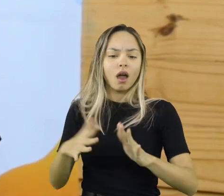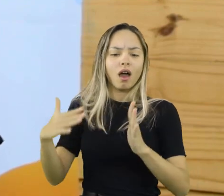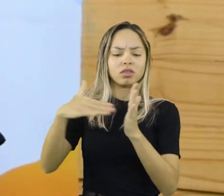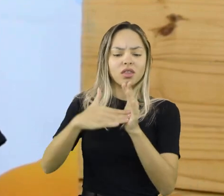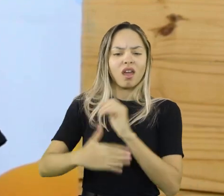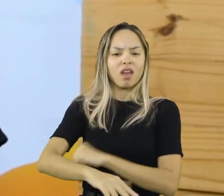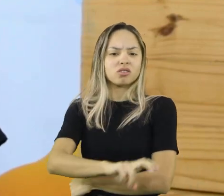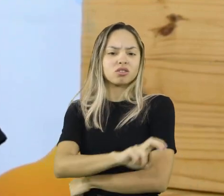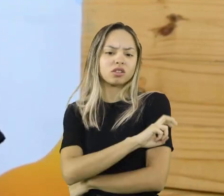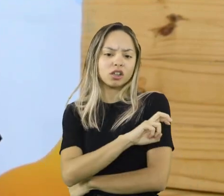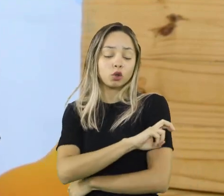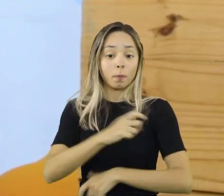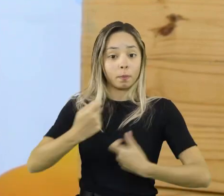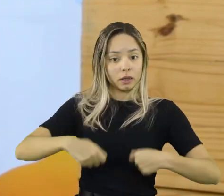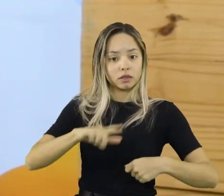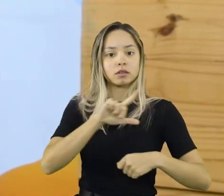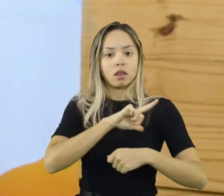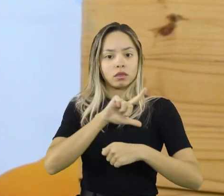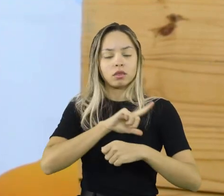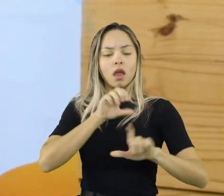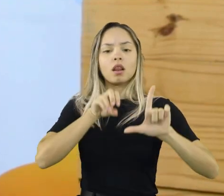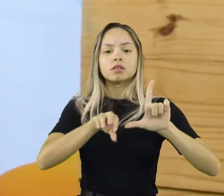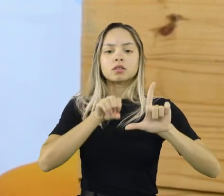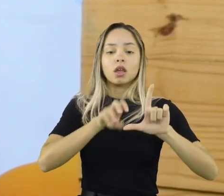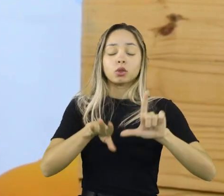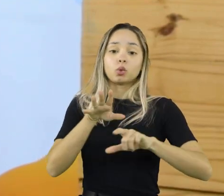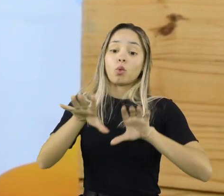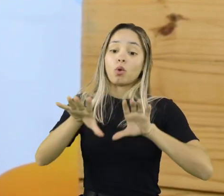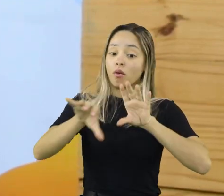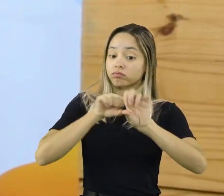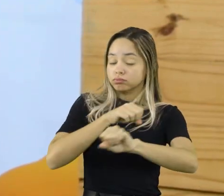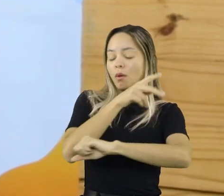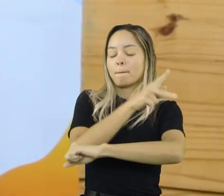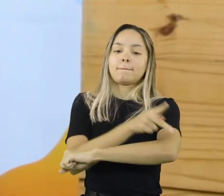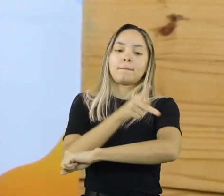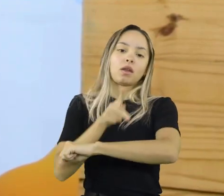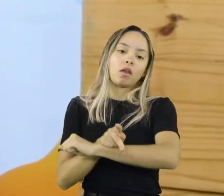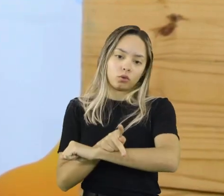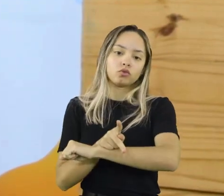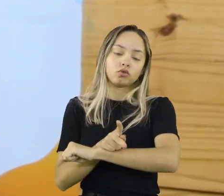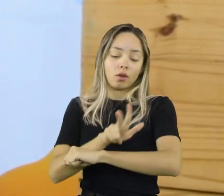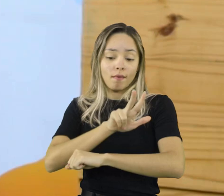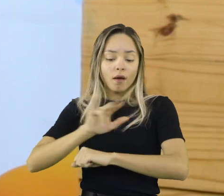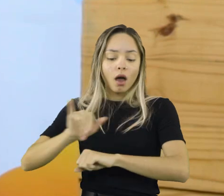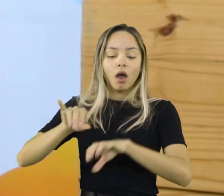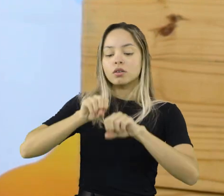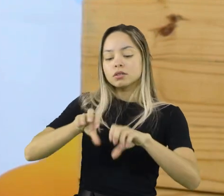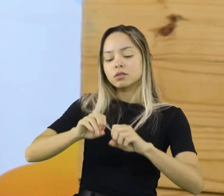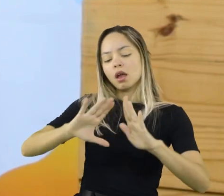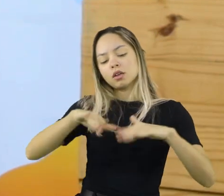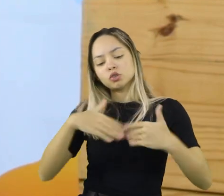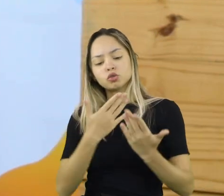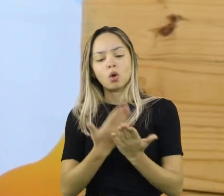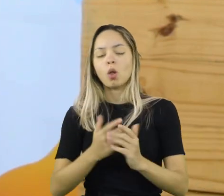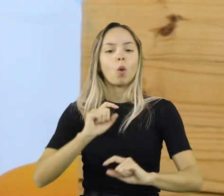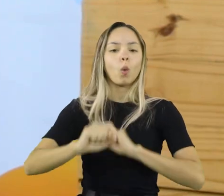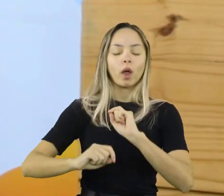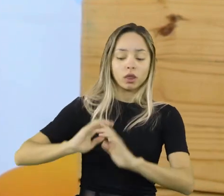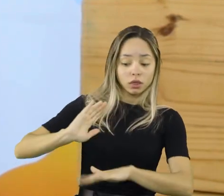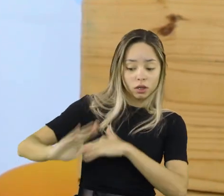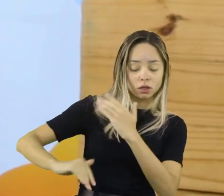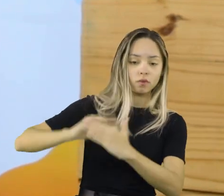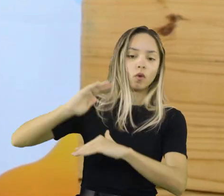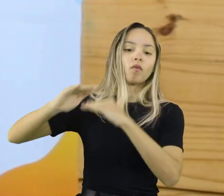ter a licenciatura plena em pedagogia, e ele vai trabalhar na pré-escola o desenvolvimento integral